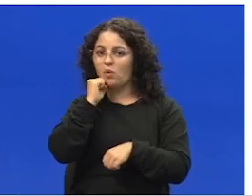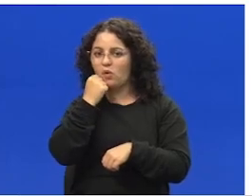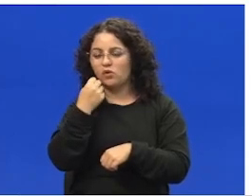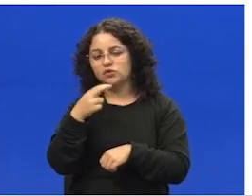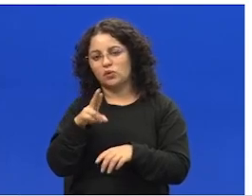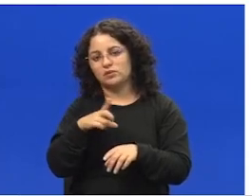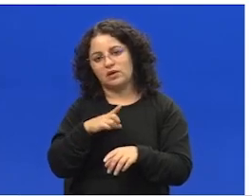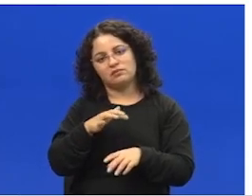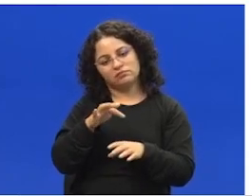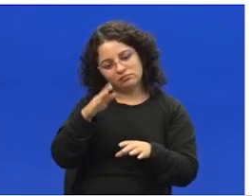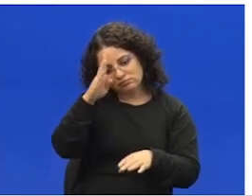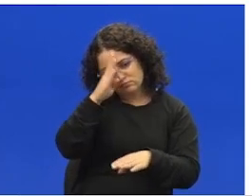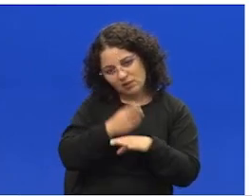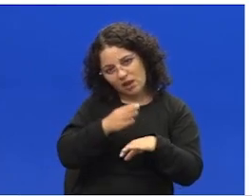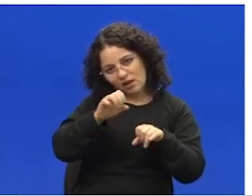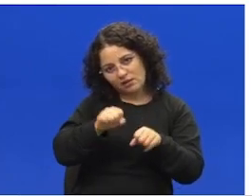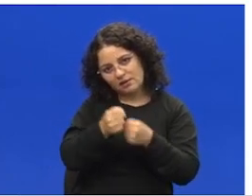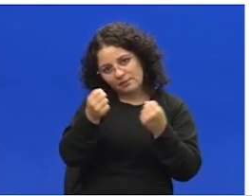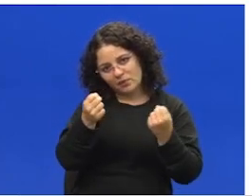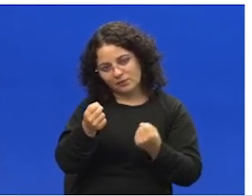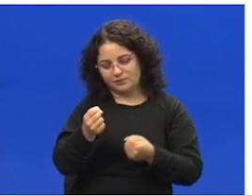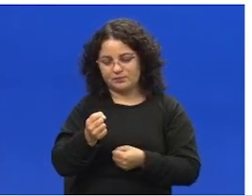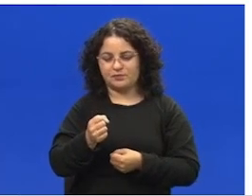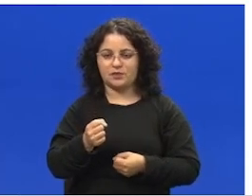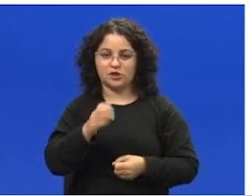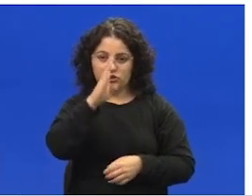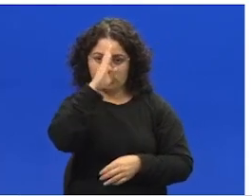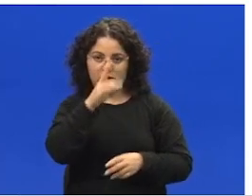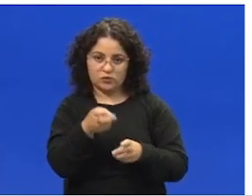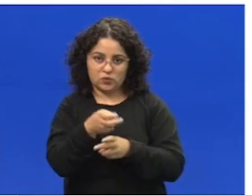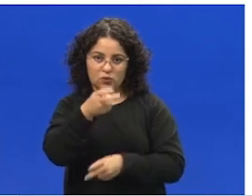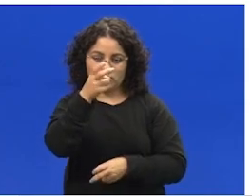trauma direto na coluna tóraco-lombar.